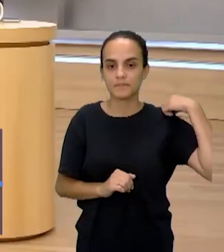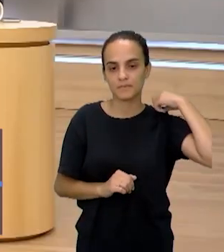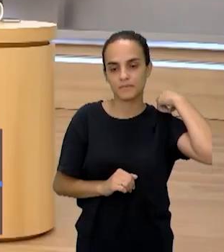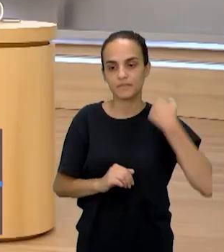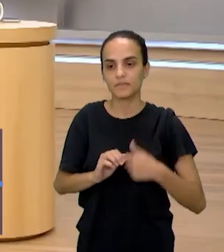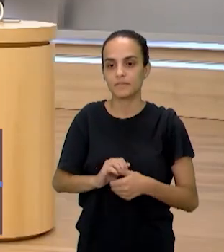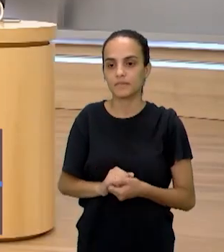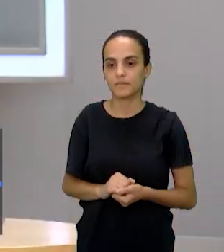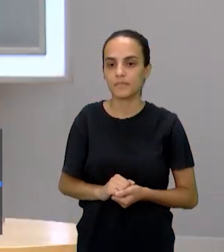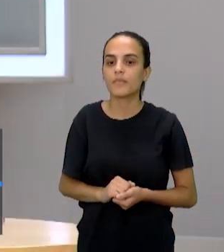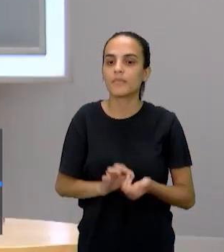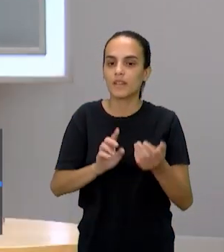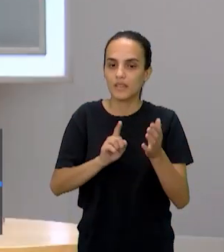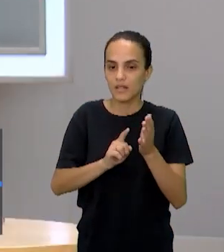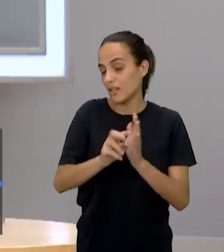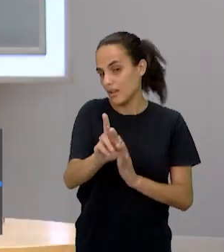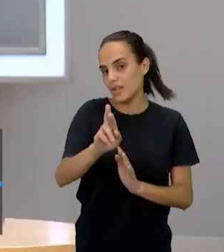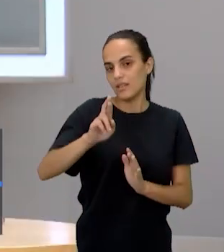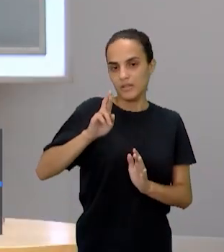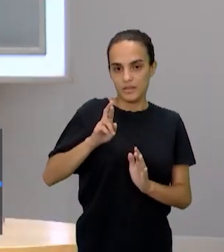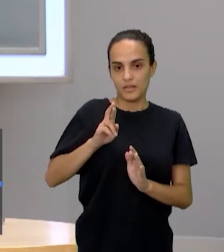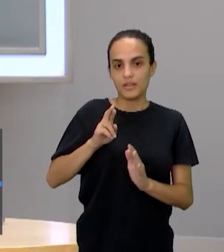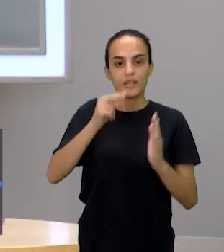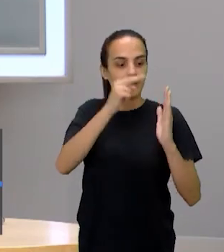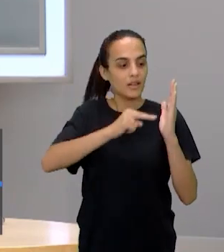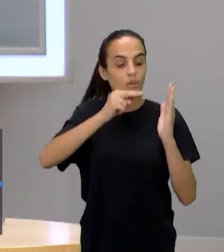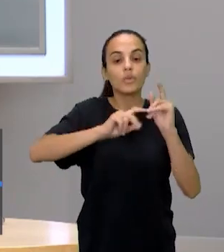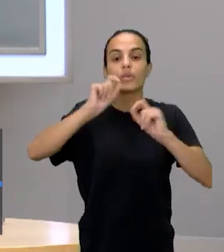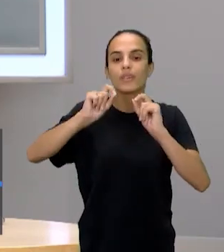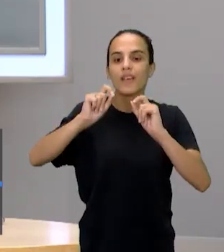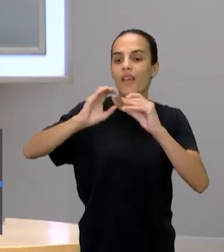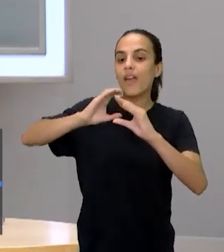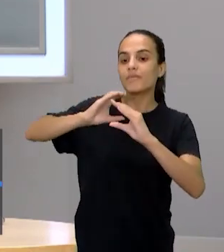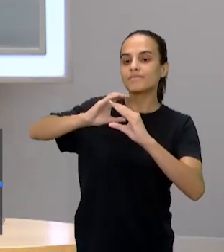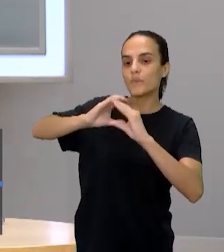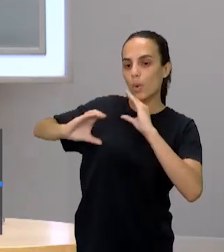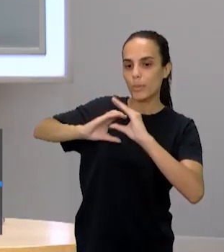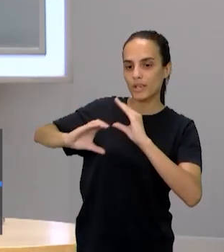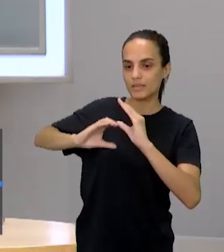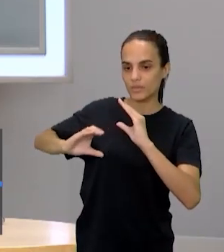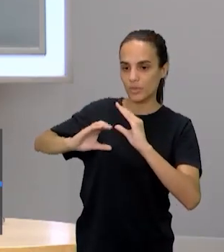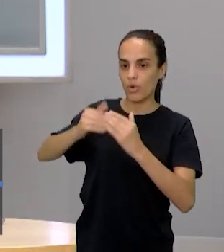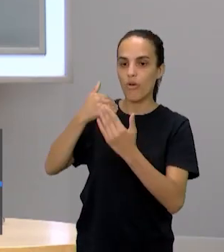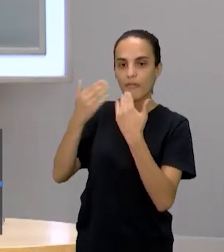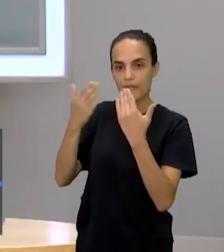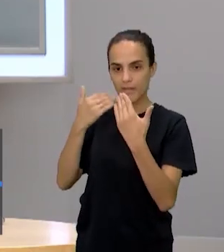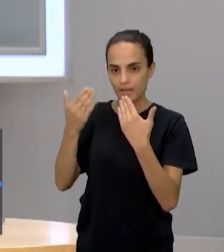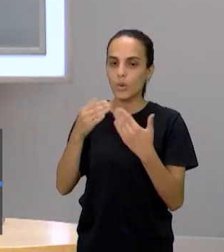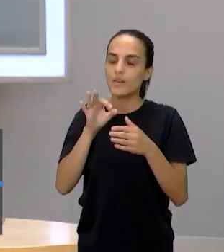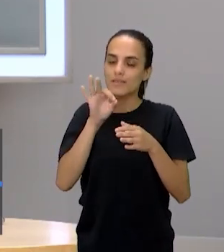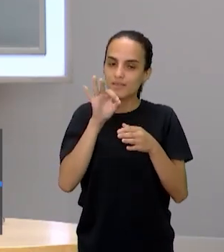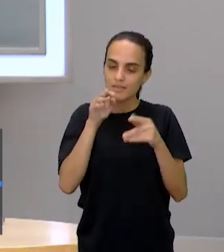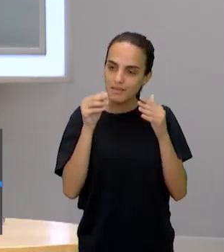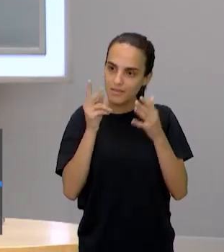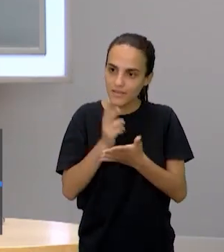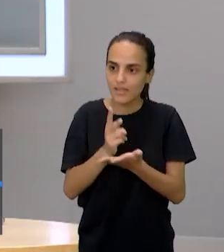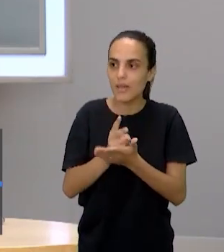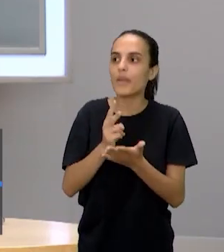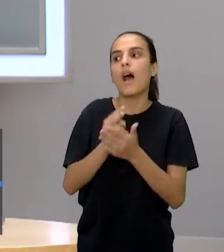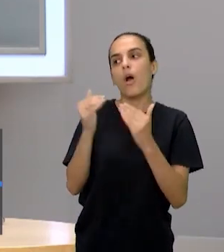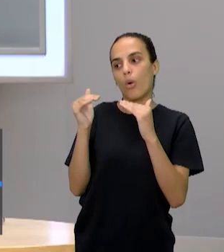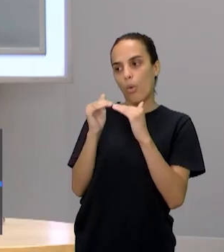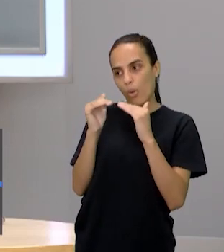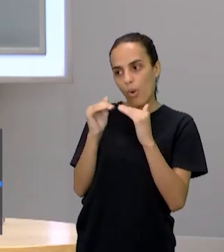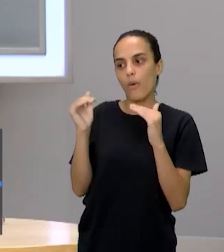Mauro? na sua resposta, a primeira pergunta dessa aula. O que é leitura? É diálogo. Então, se você está sempre concordando com o que você está lendo,